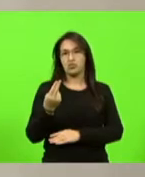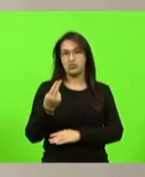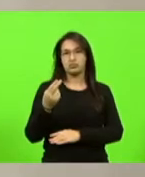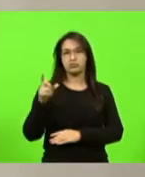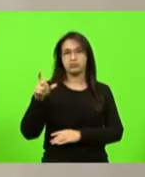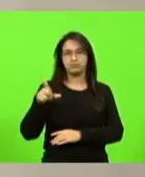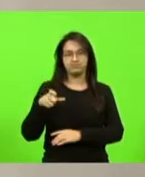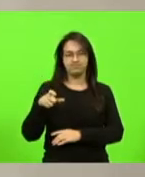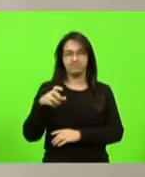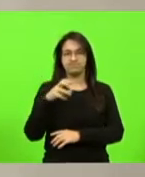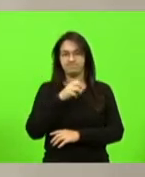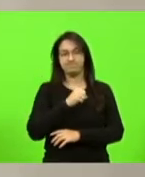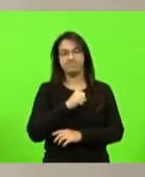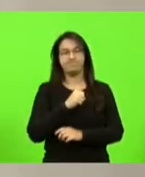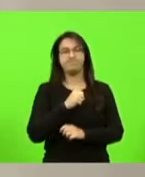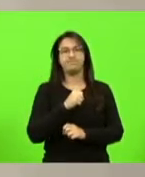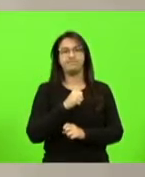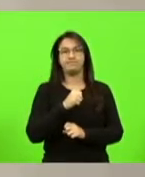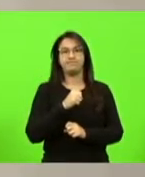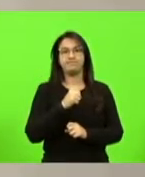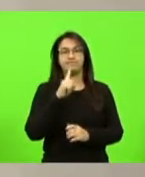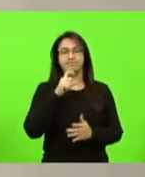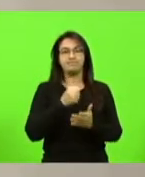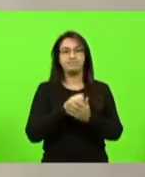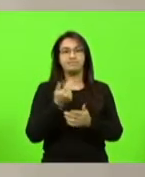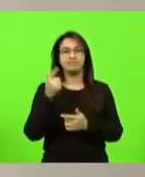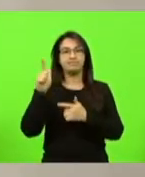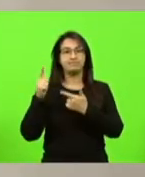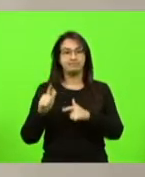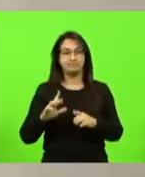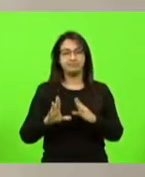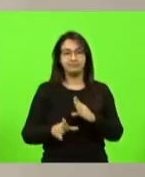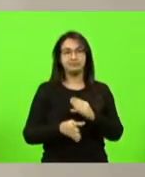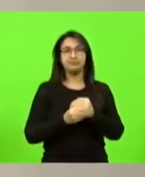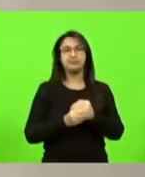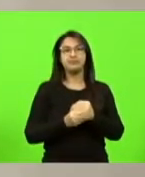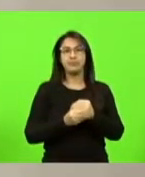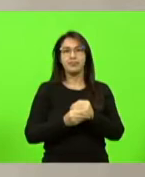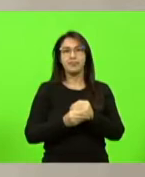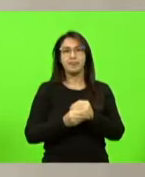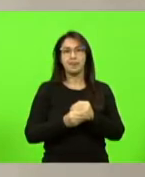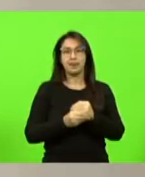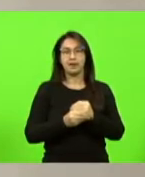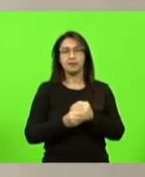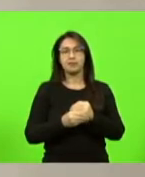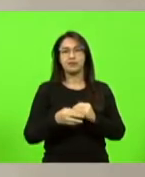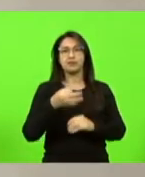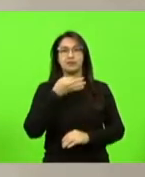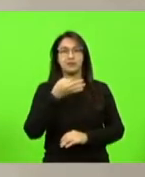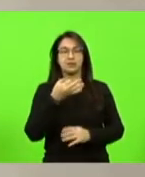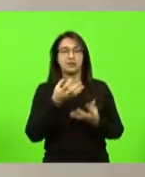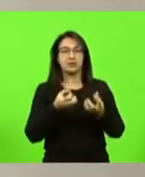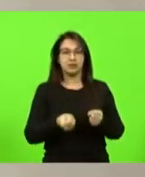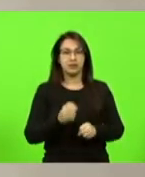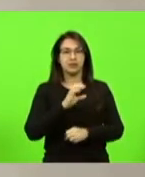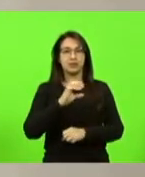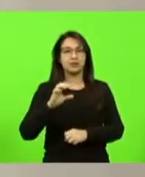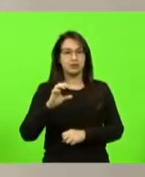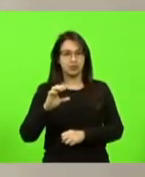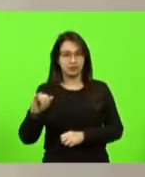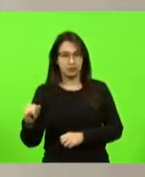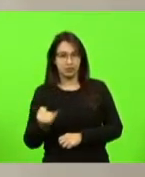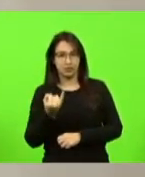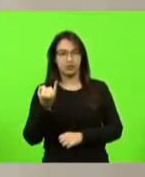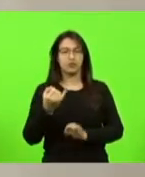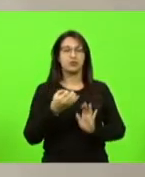adota outras providências, com uma emenda supressiva e pareceres favoráveis das comissões de Constituição e Justiça, Comissão